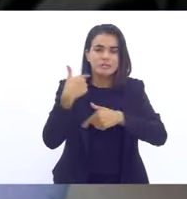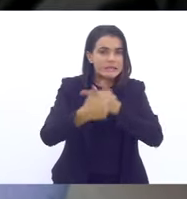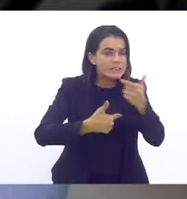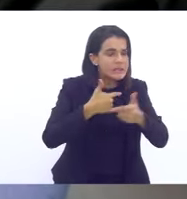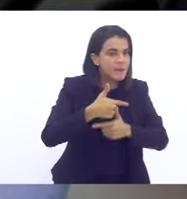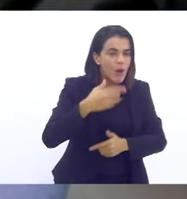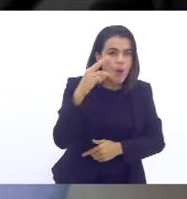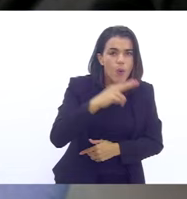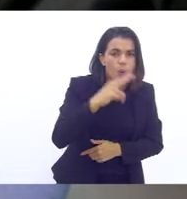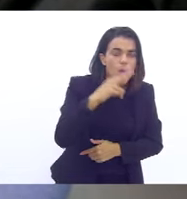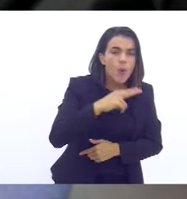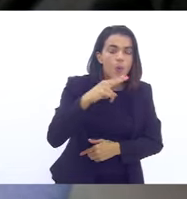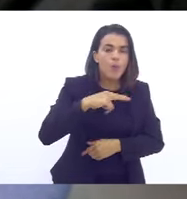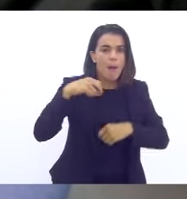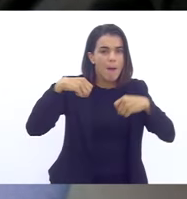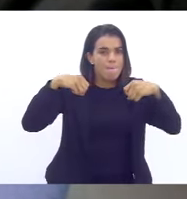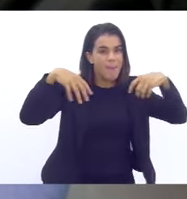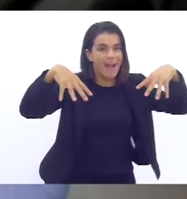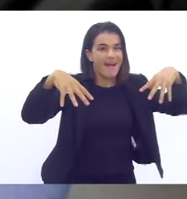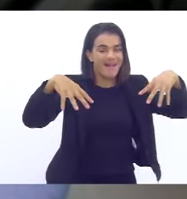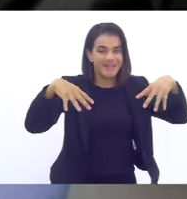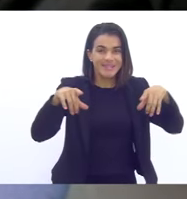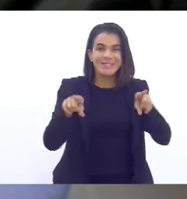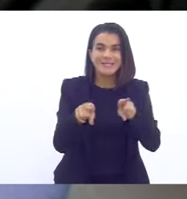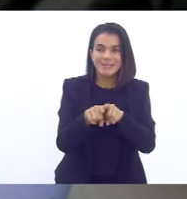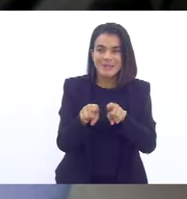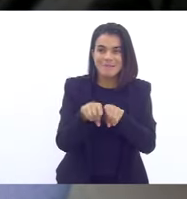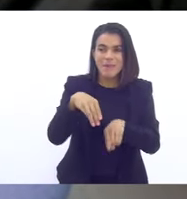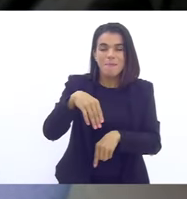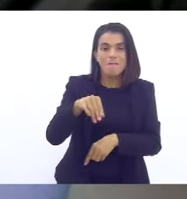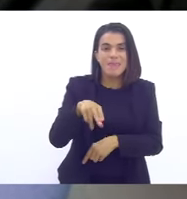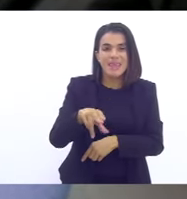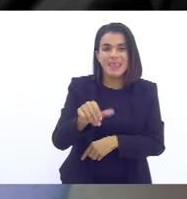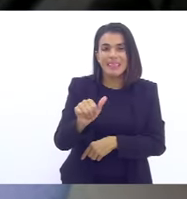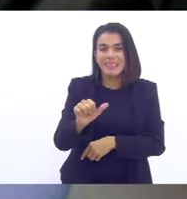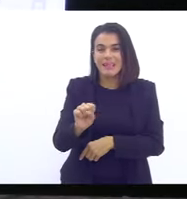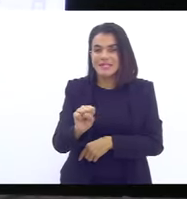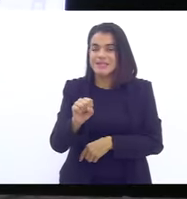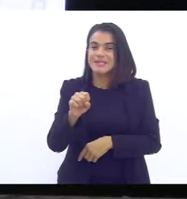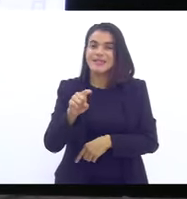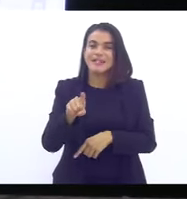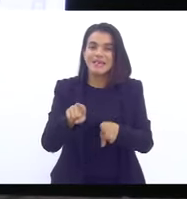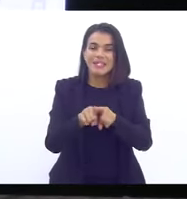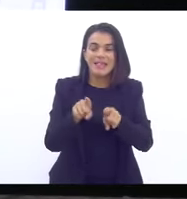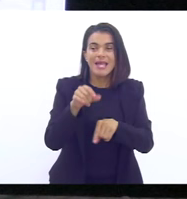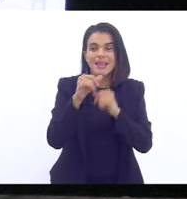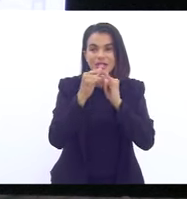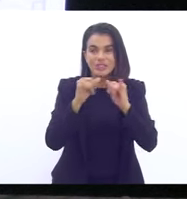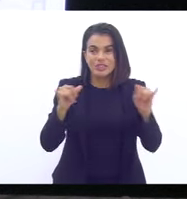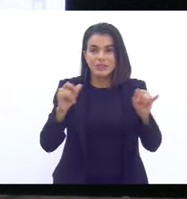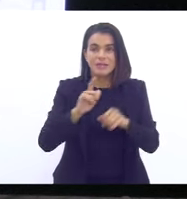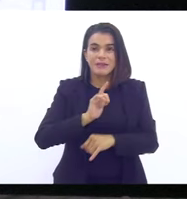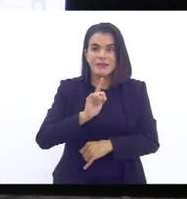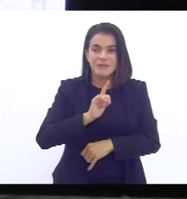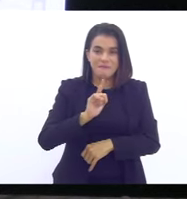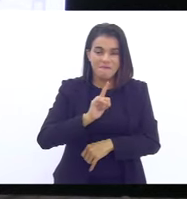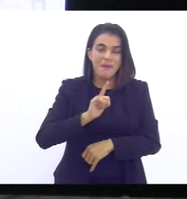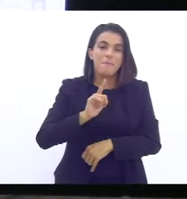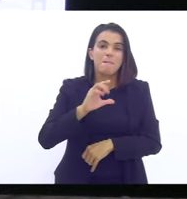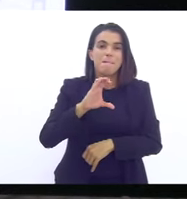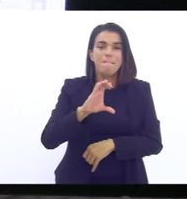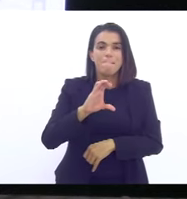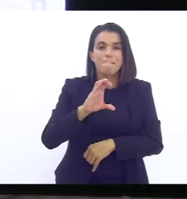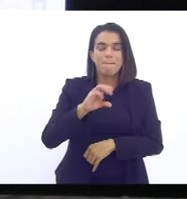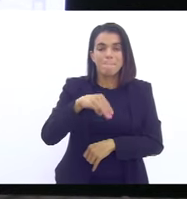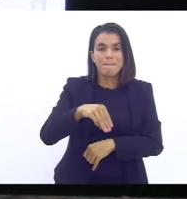energia nessas unidades, coordenado também pelo Ministério das Minas e Energia. Tivemos um problema no degás de Macaé, tivemos a contingência da Rocinha e do